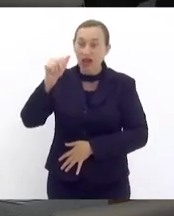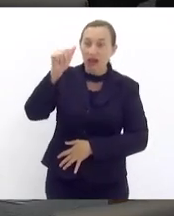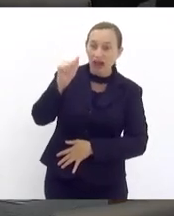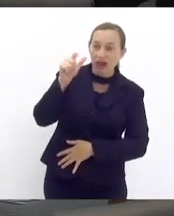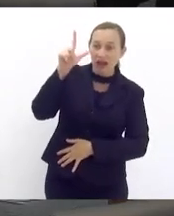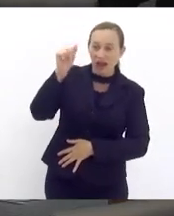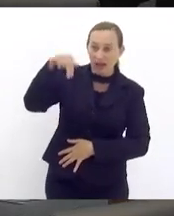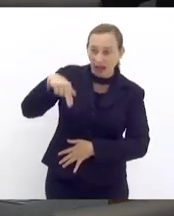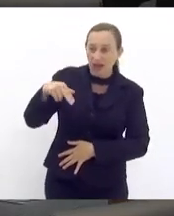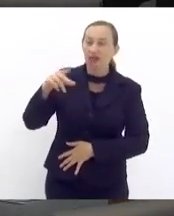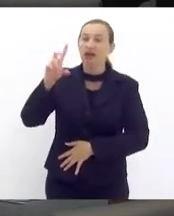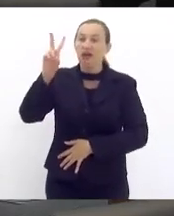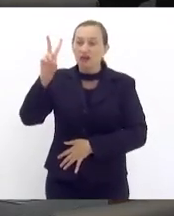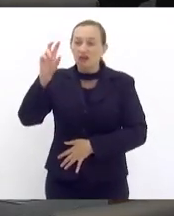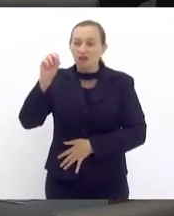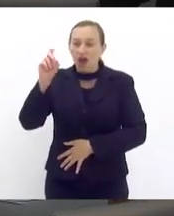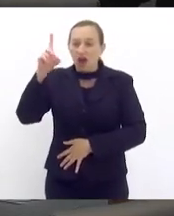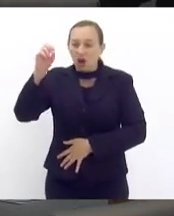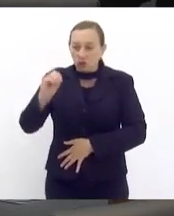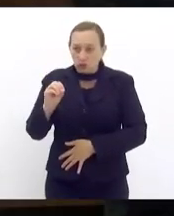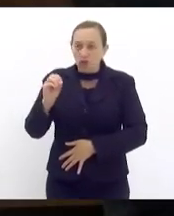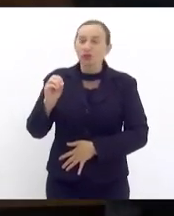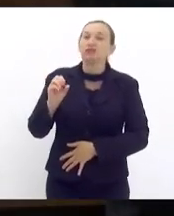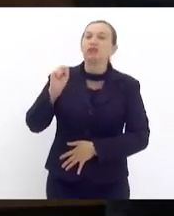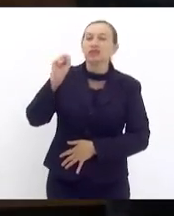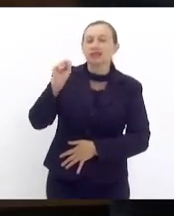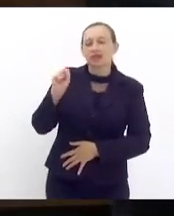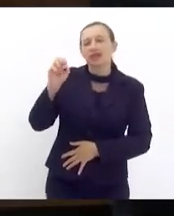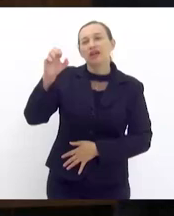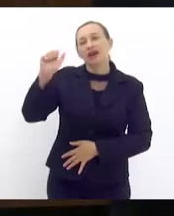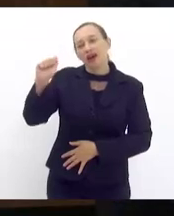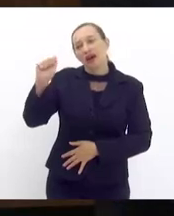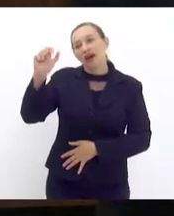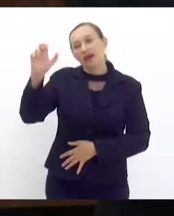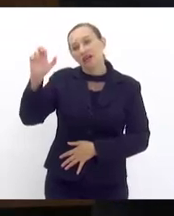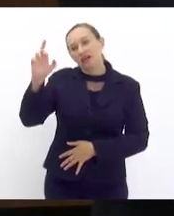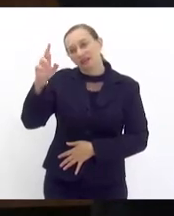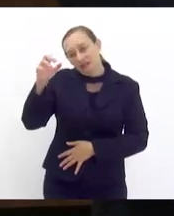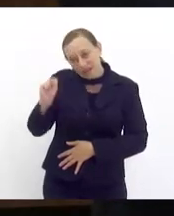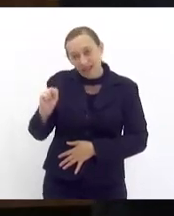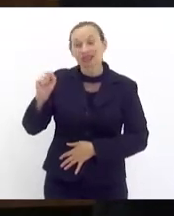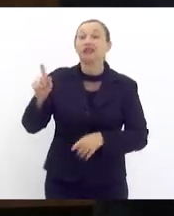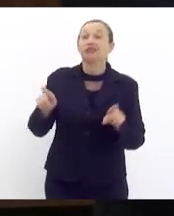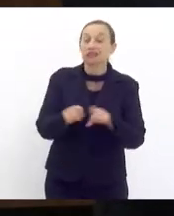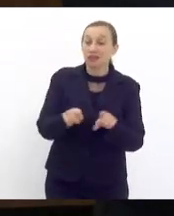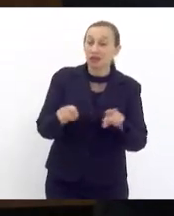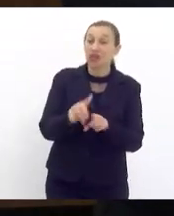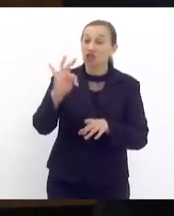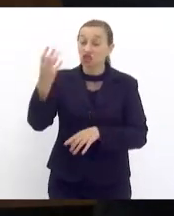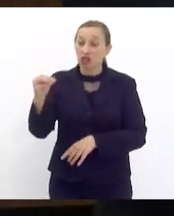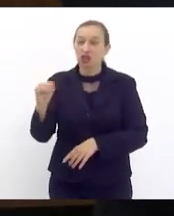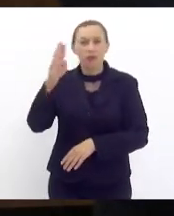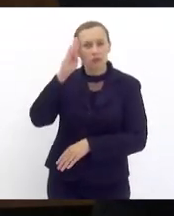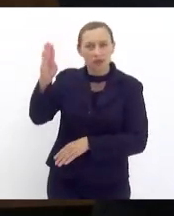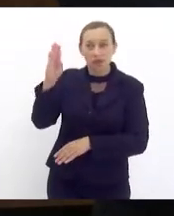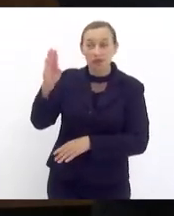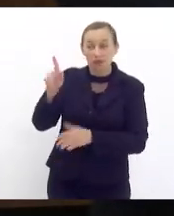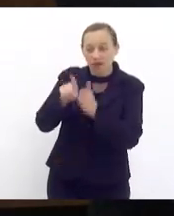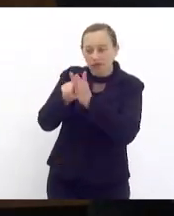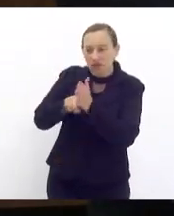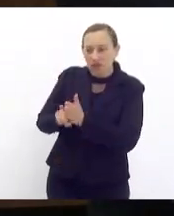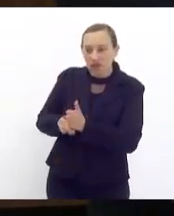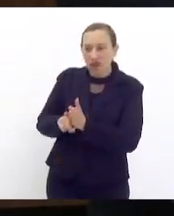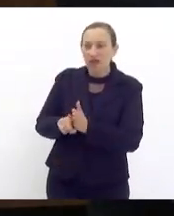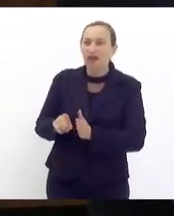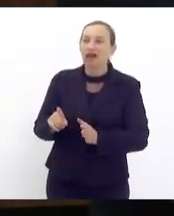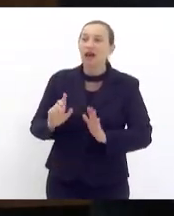Valdo Ceasa Thiago estávamos lá principalmente para fiscalizá-los a farra da suderj